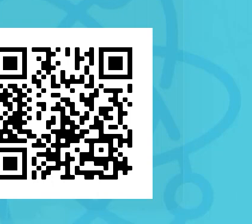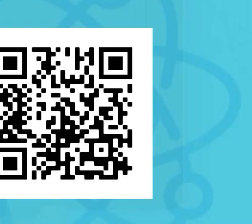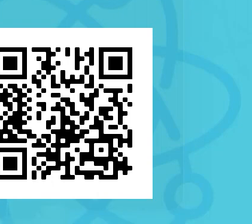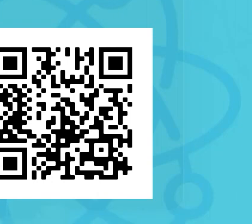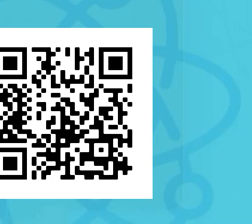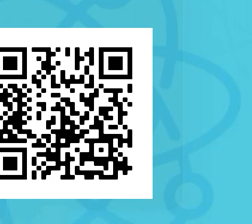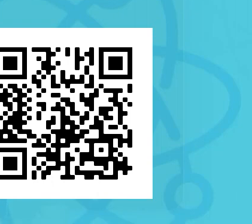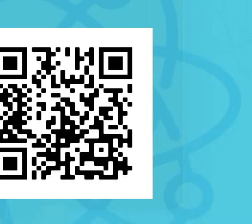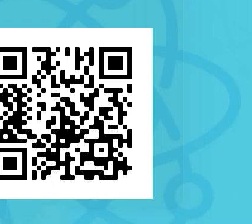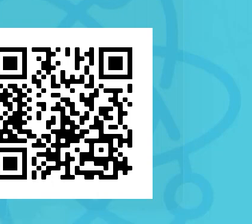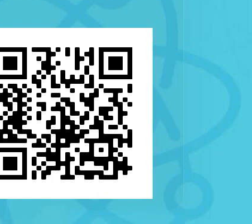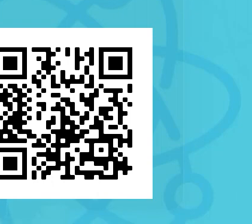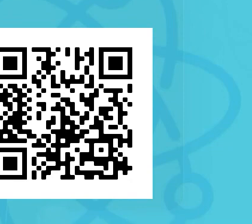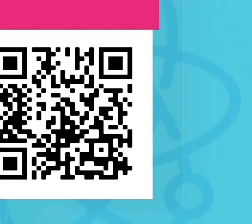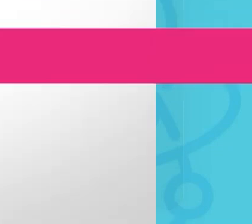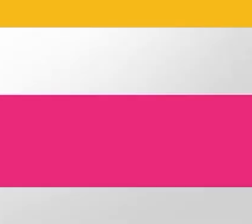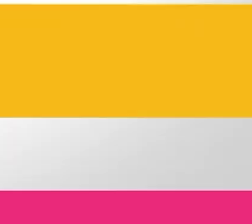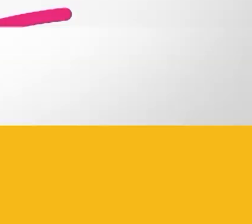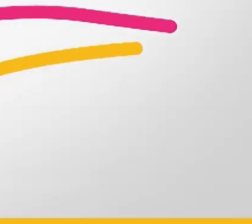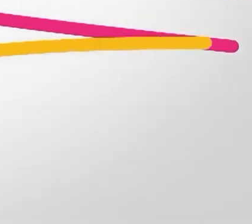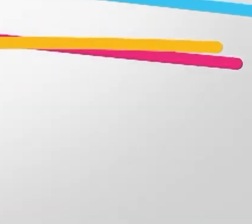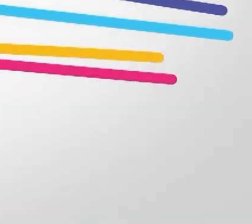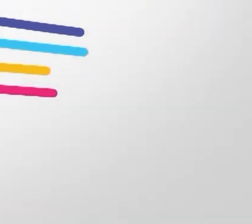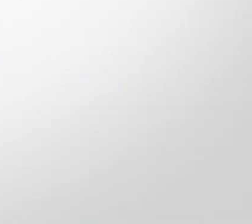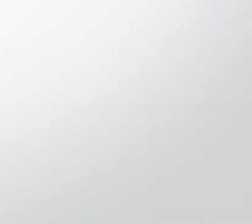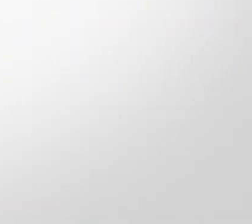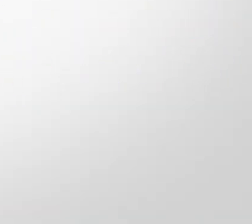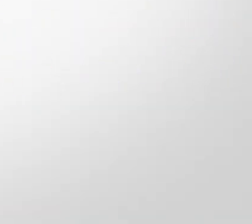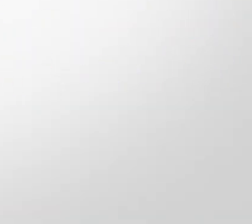sabres Valeu galera a gente se encontra amanhã e